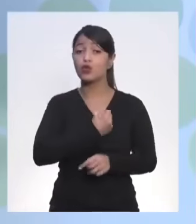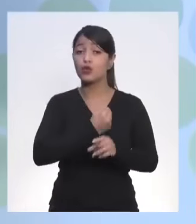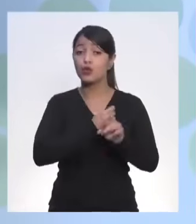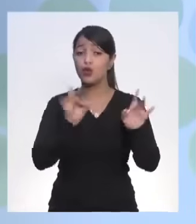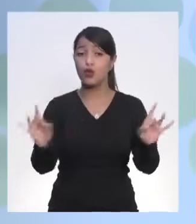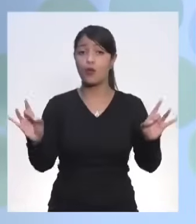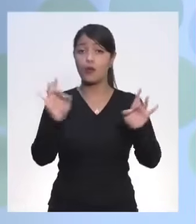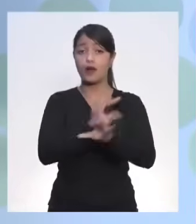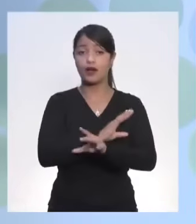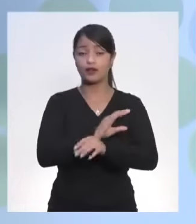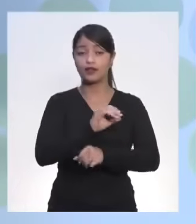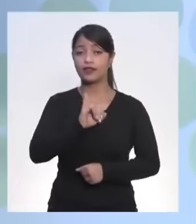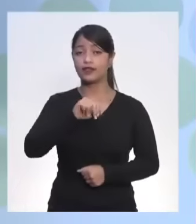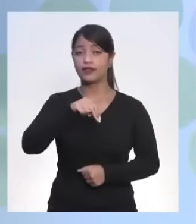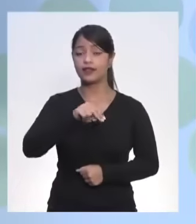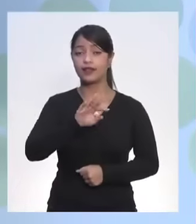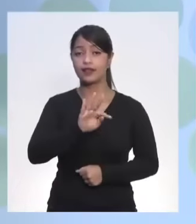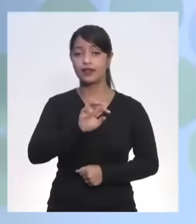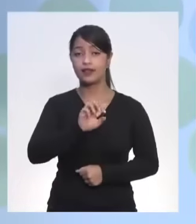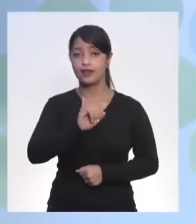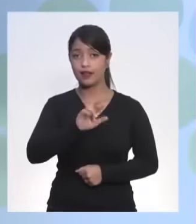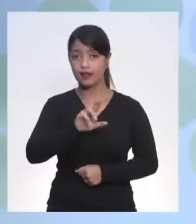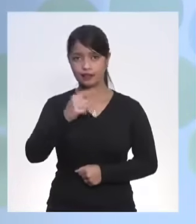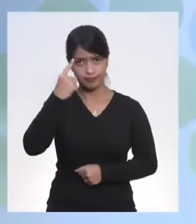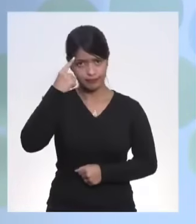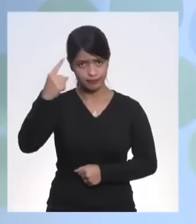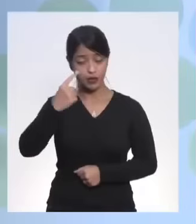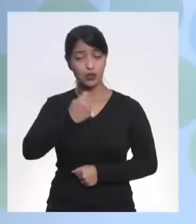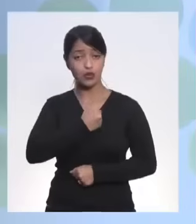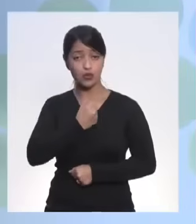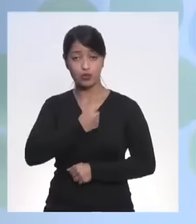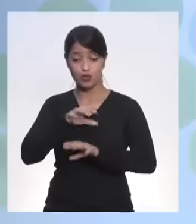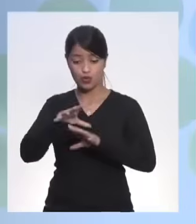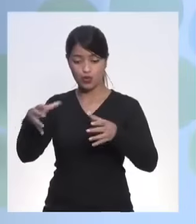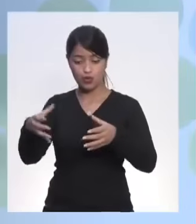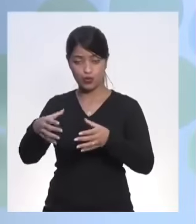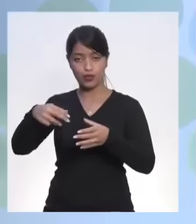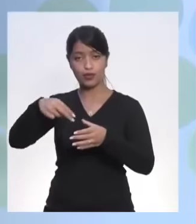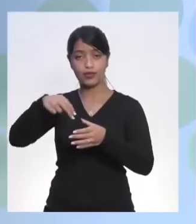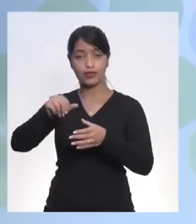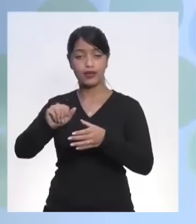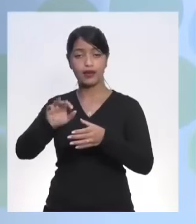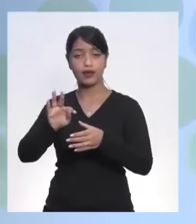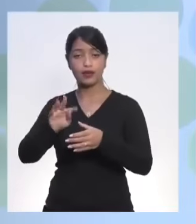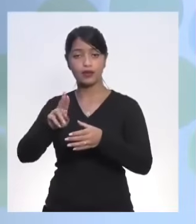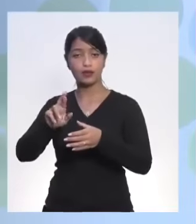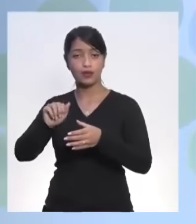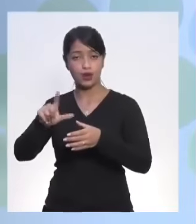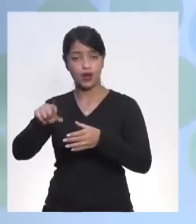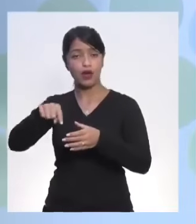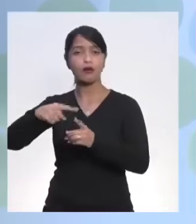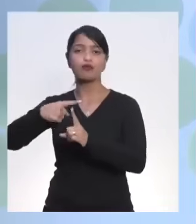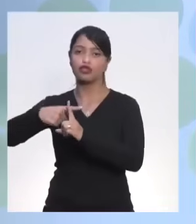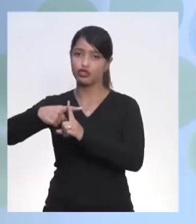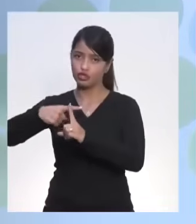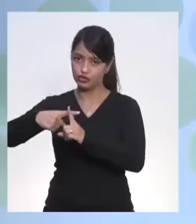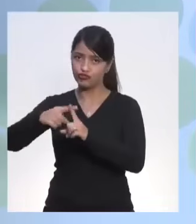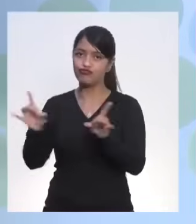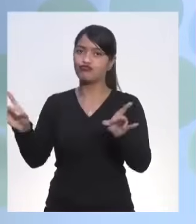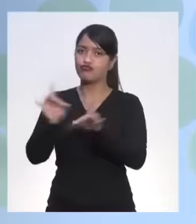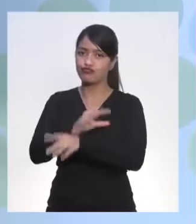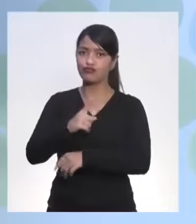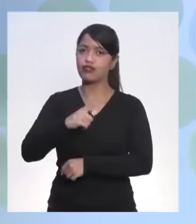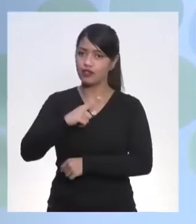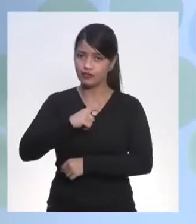Lembrando, todo número natural é um inteiro positivo, né? Contando a partir do zero ali, como nós vimos. Então, por exemplo, o número de